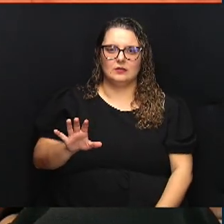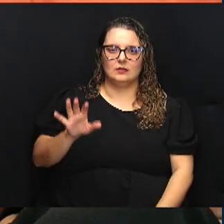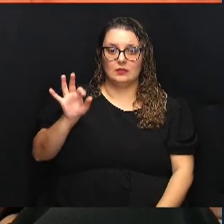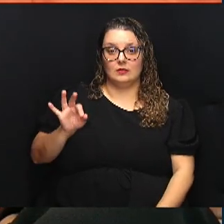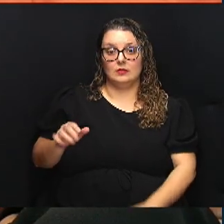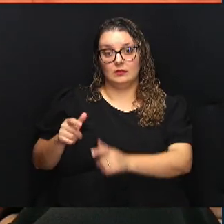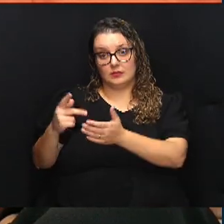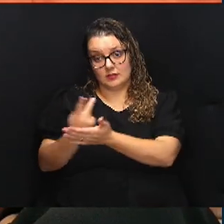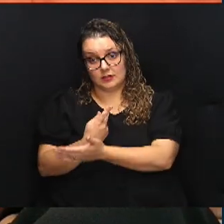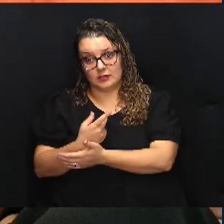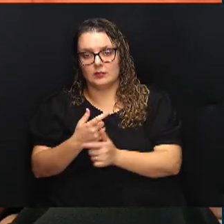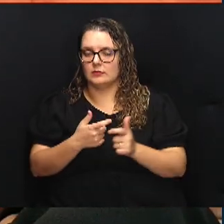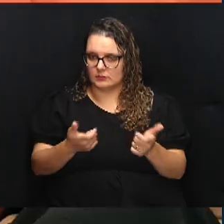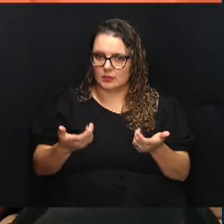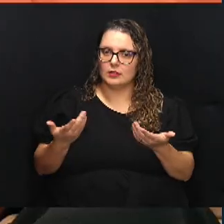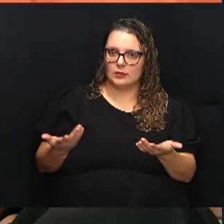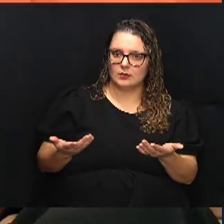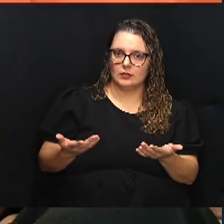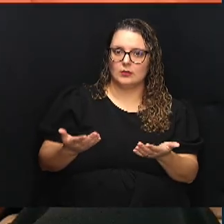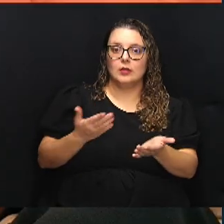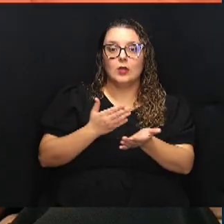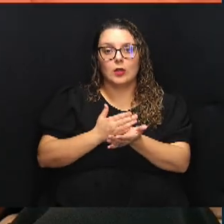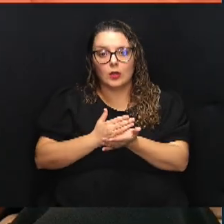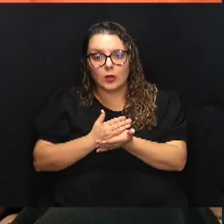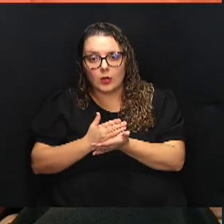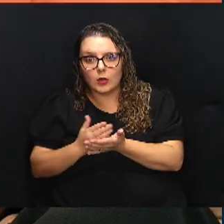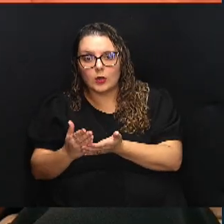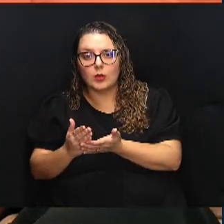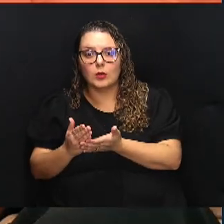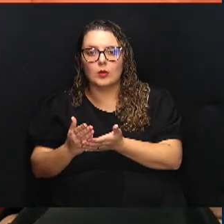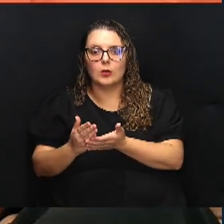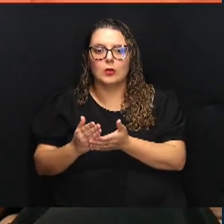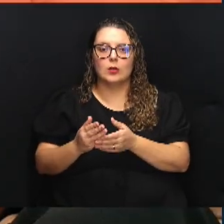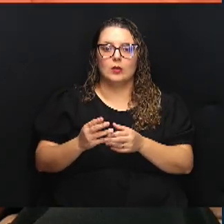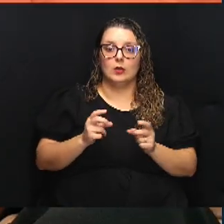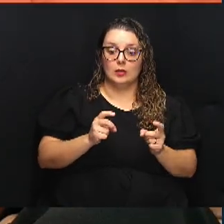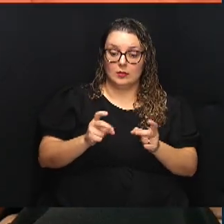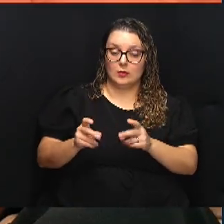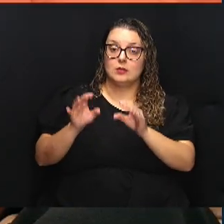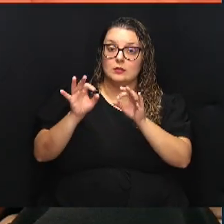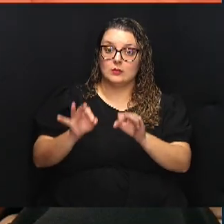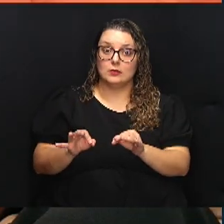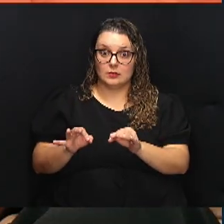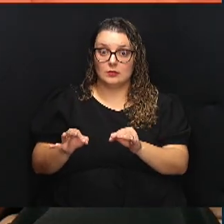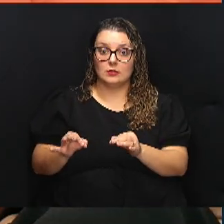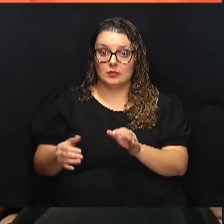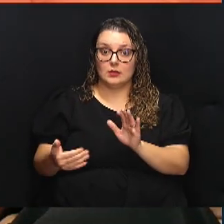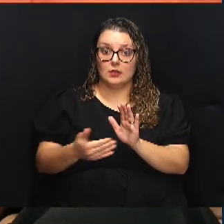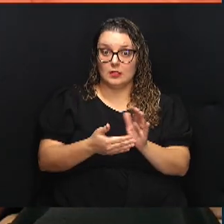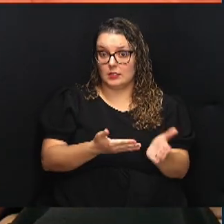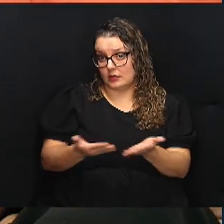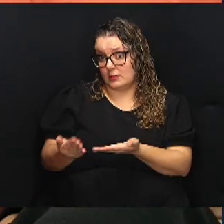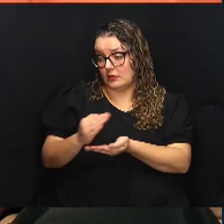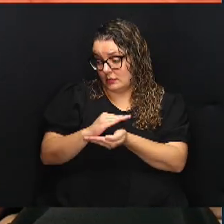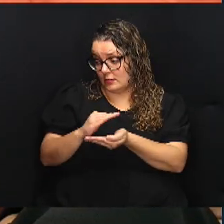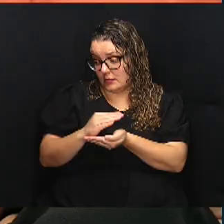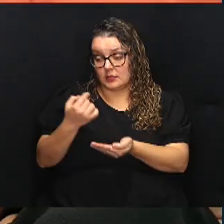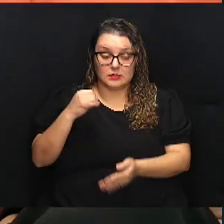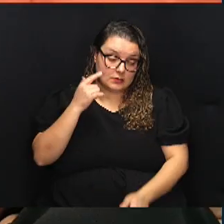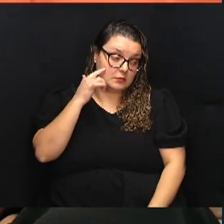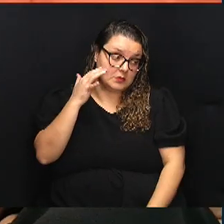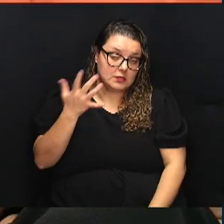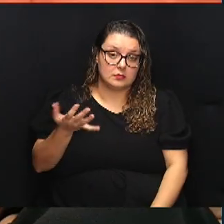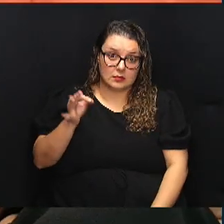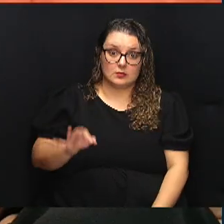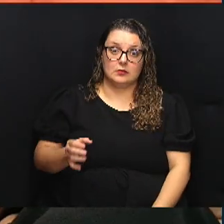é maior, né? Comece se vendendo adequadamente. Até a apresentação do brigadeiro, se a gente for pensar bem,